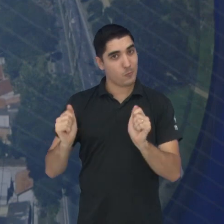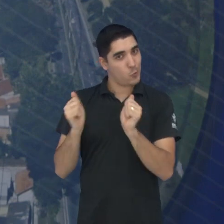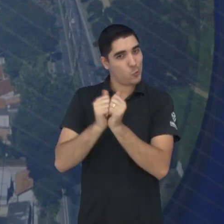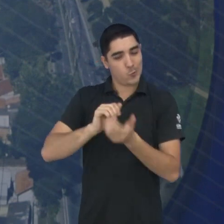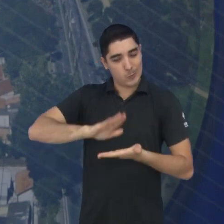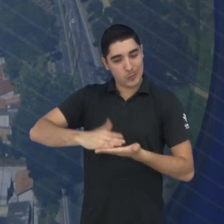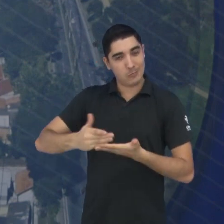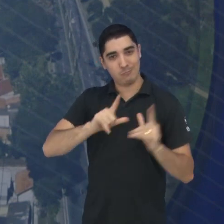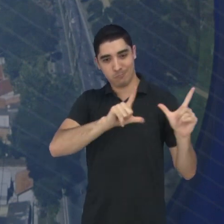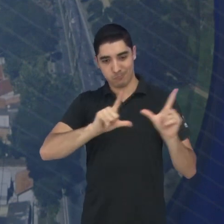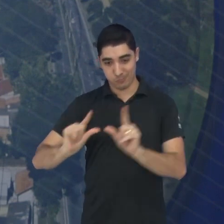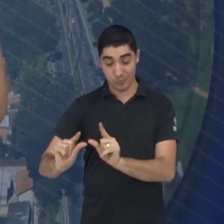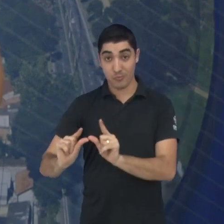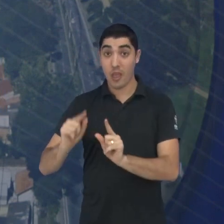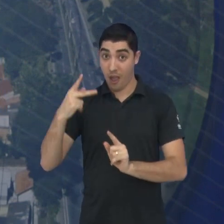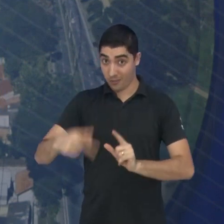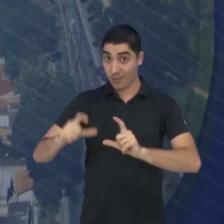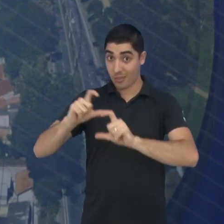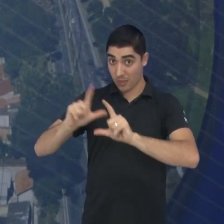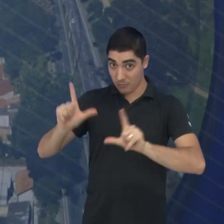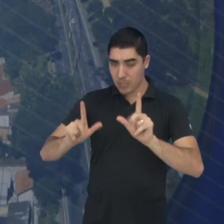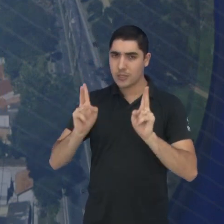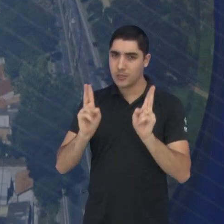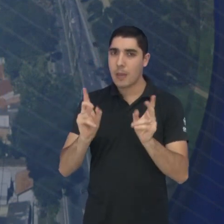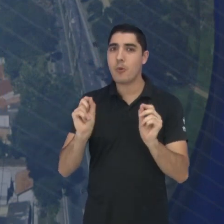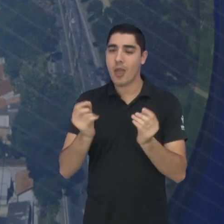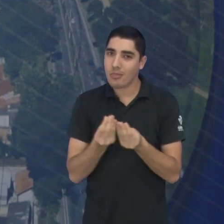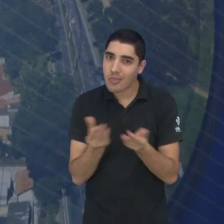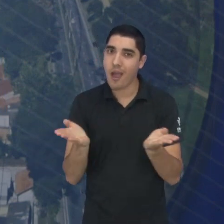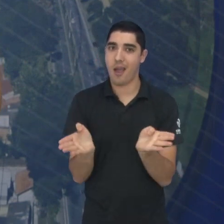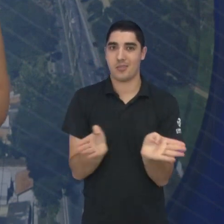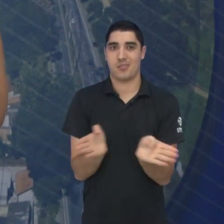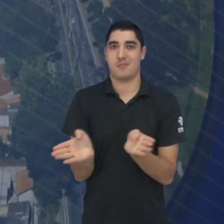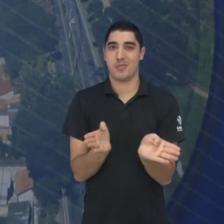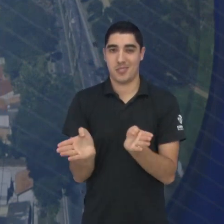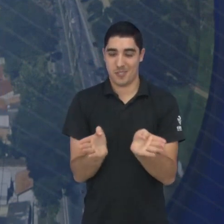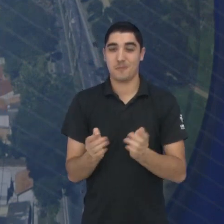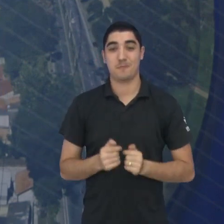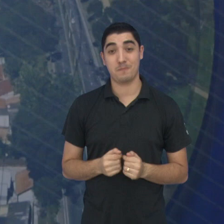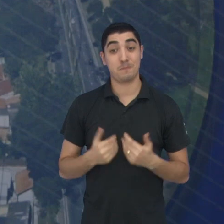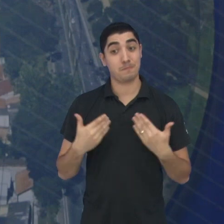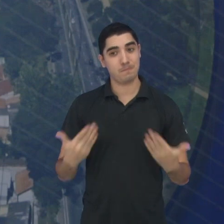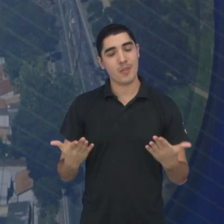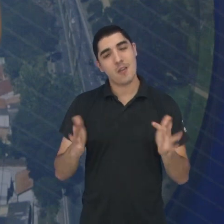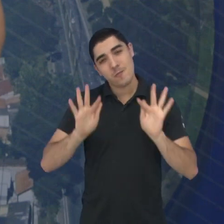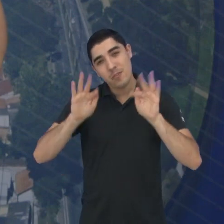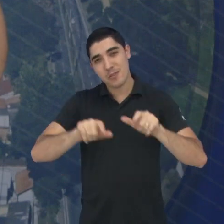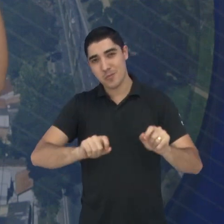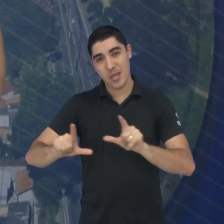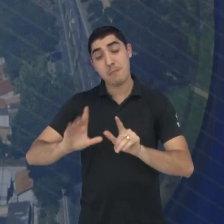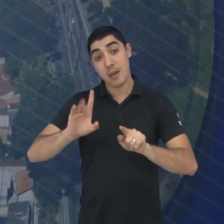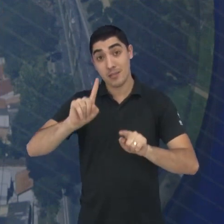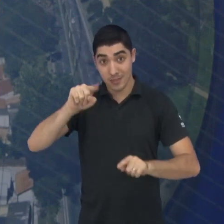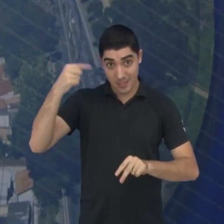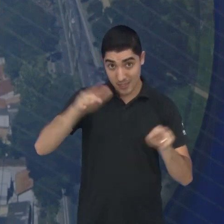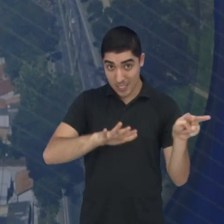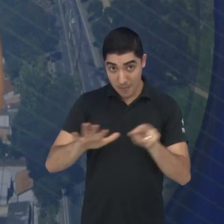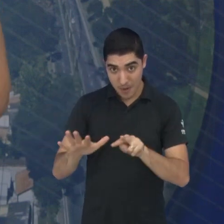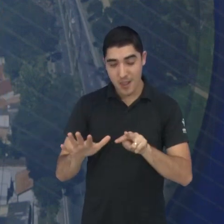A TV Câmara, reforço mais uma vez, prezando pela acessibilidade. Nós ficamos por aqui, mais semana que vem,